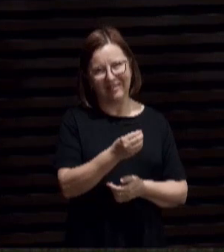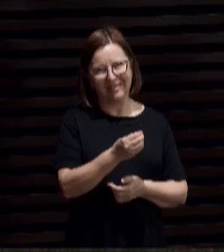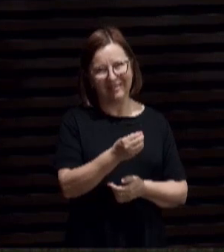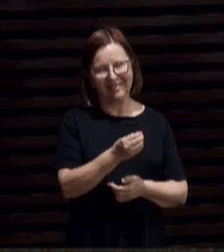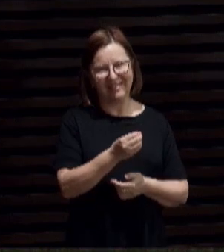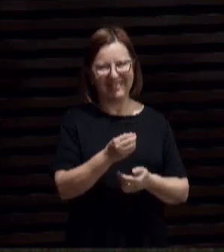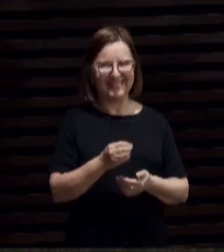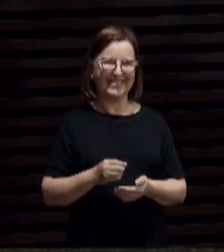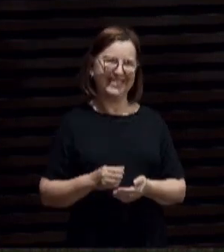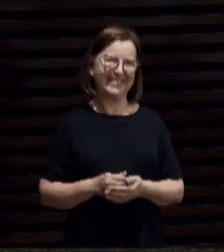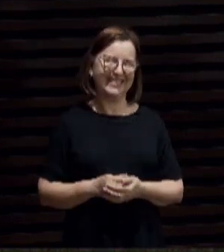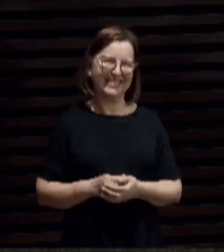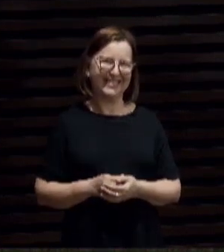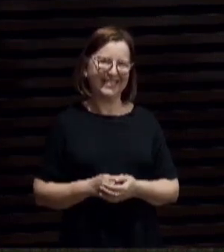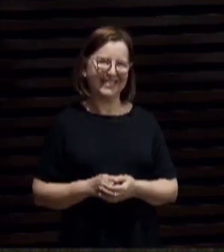paidia,